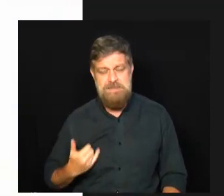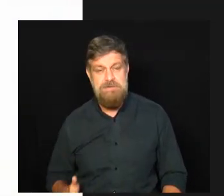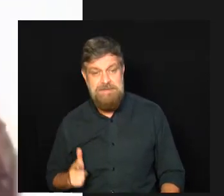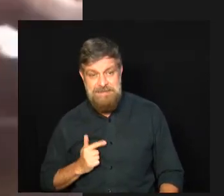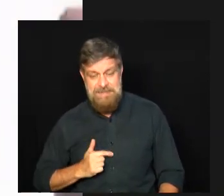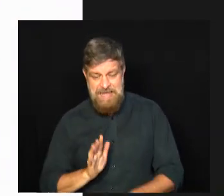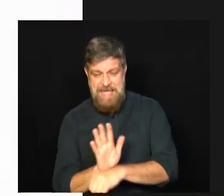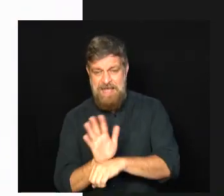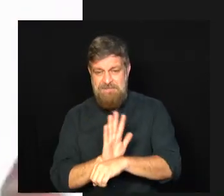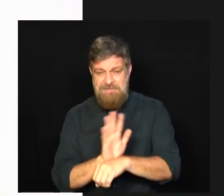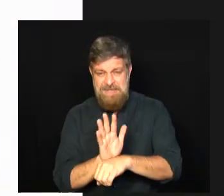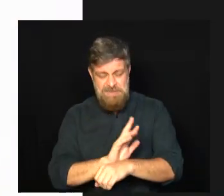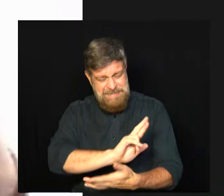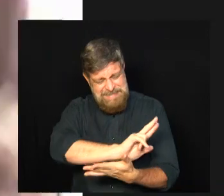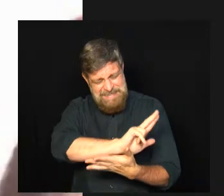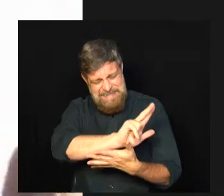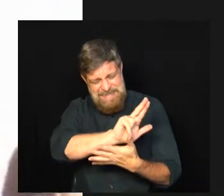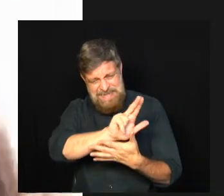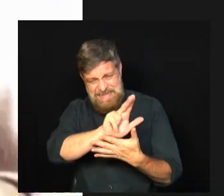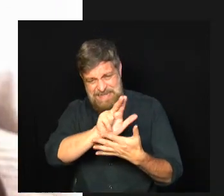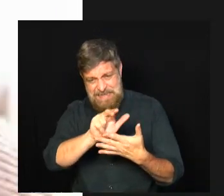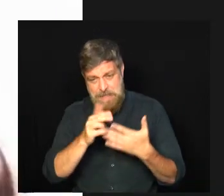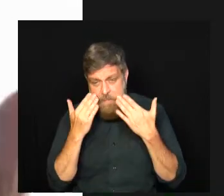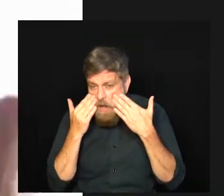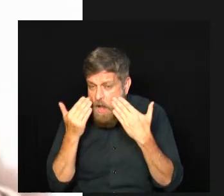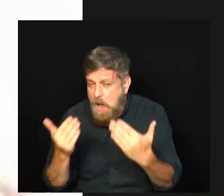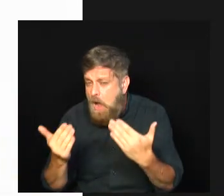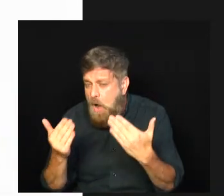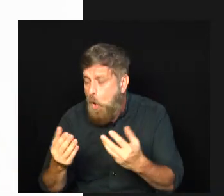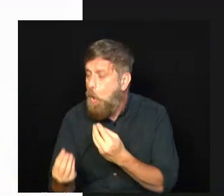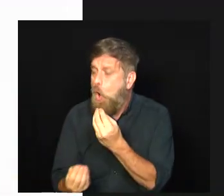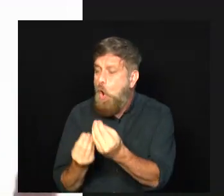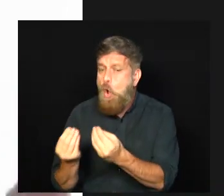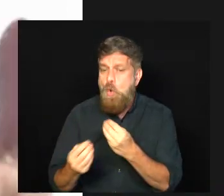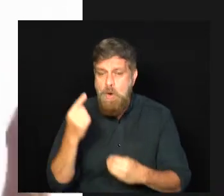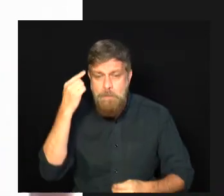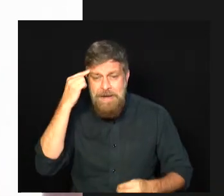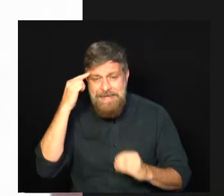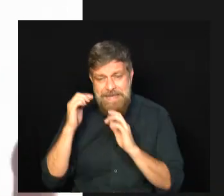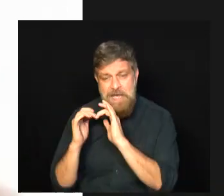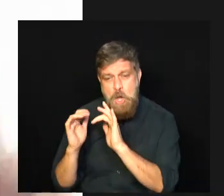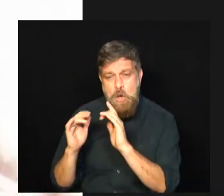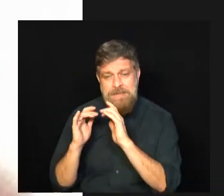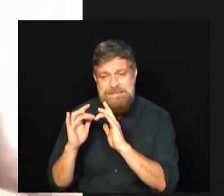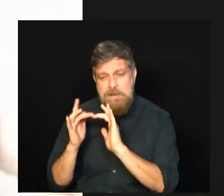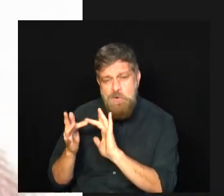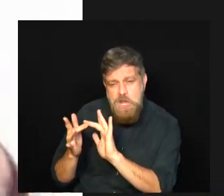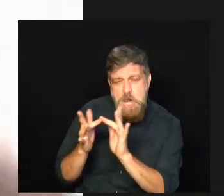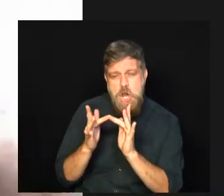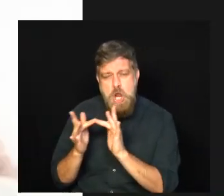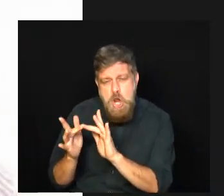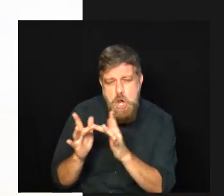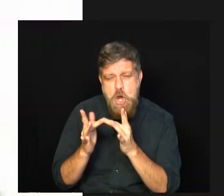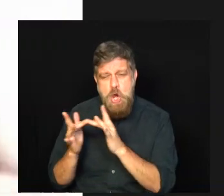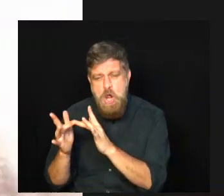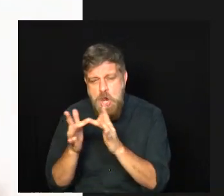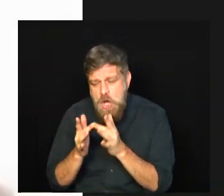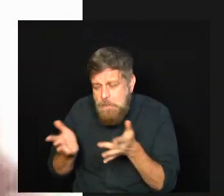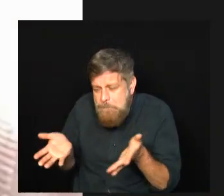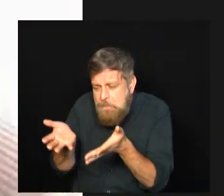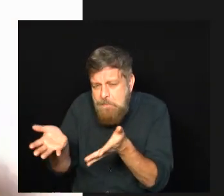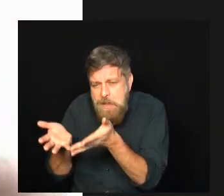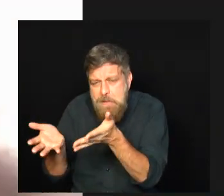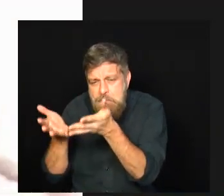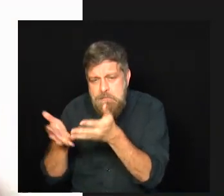Eles têm vídeos para mostrar como as conexões neurais podem ser